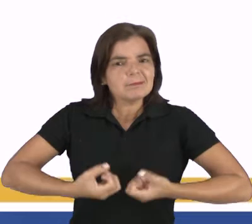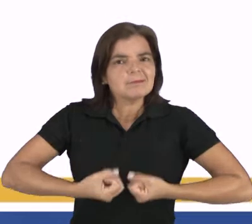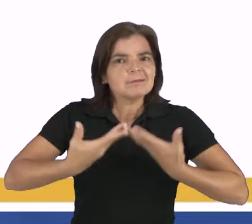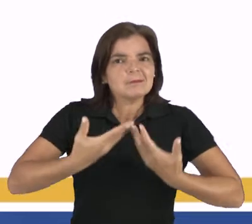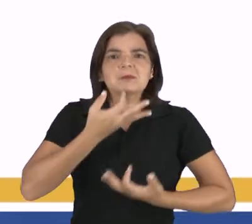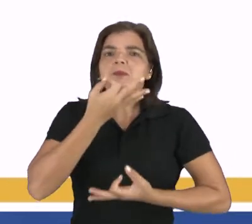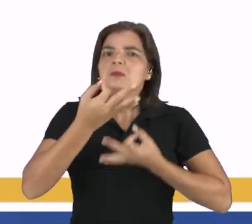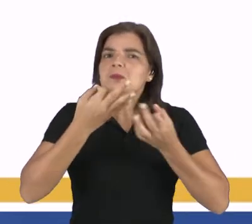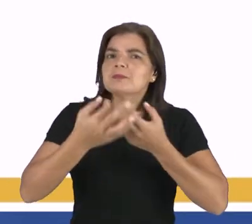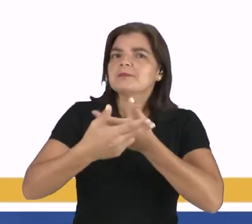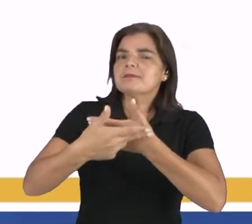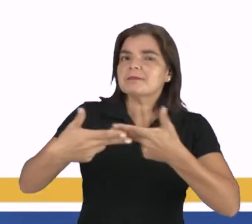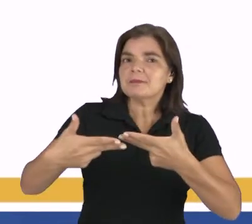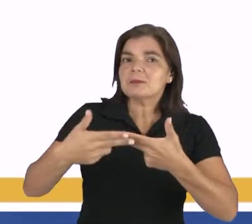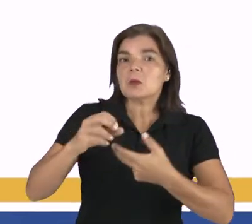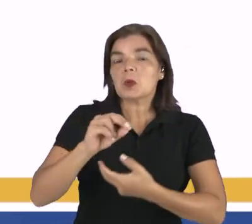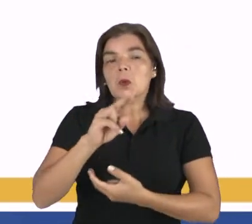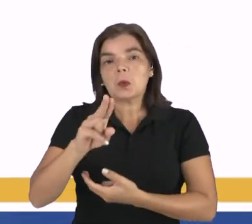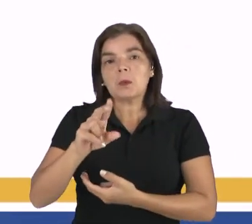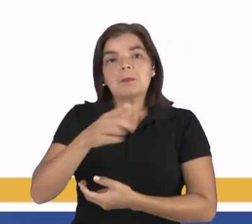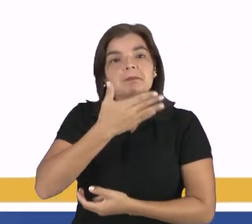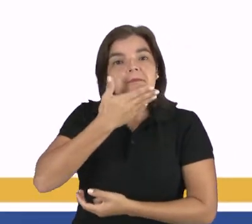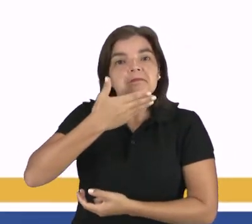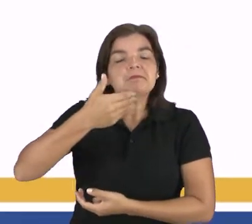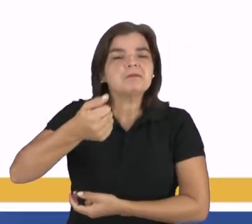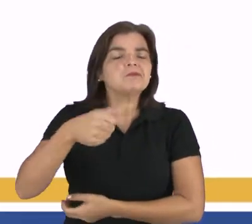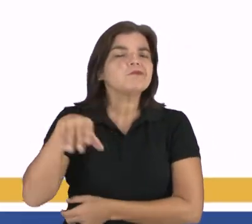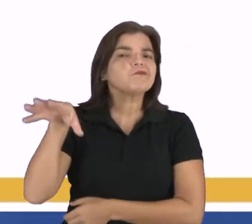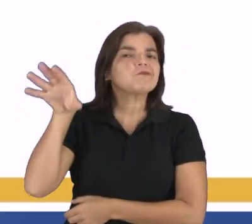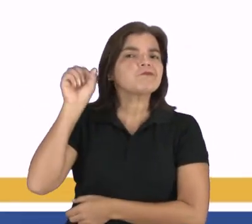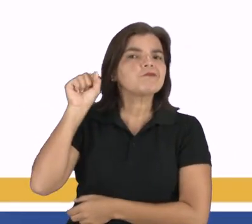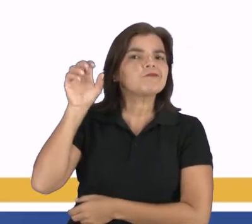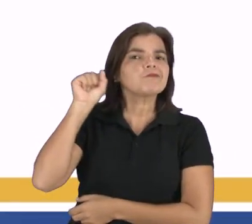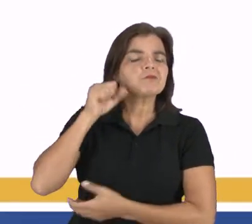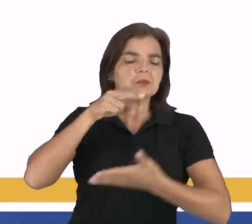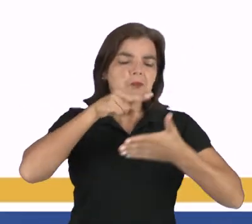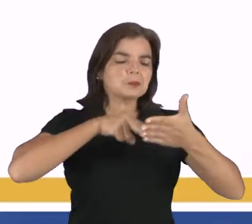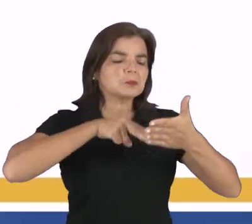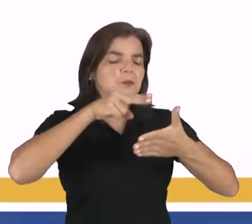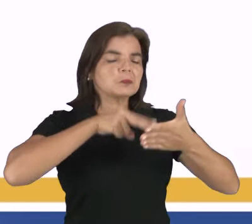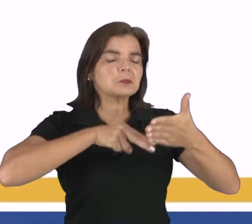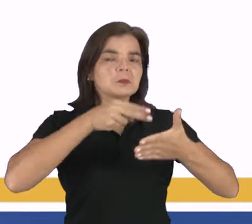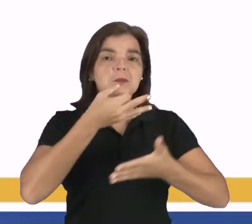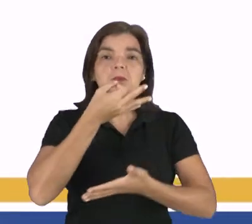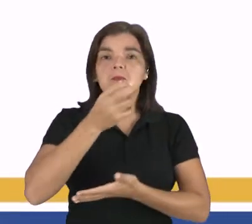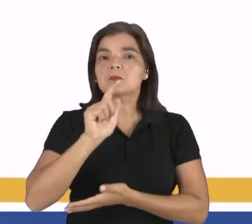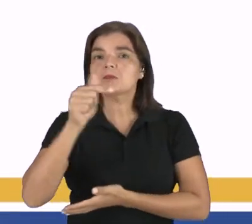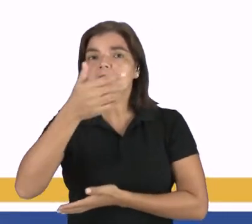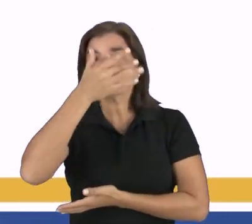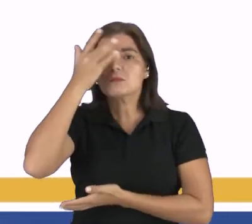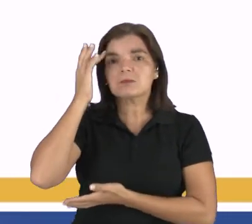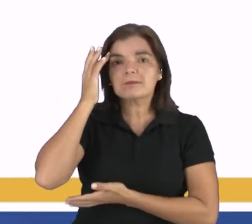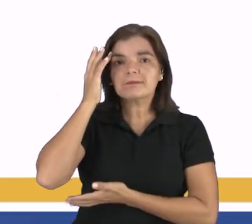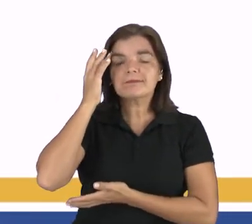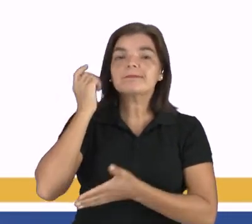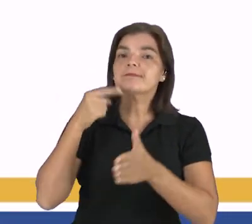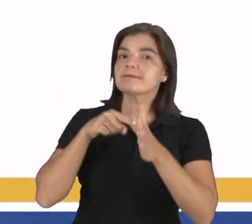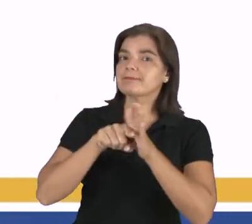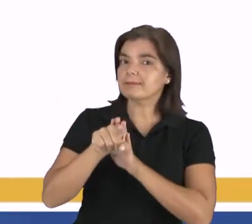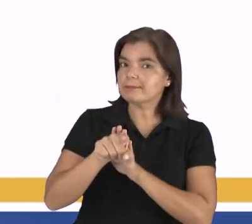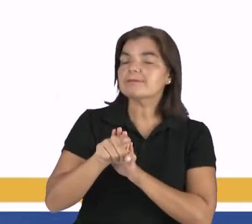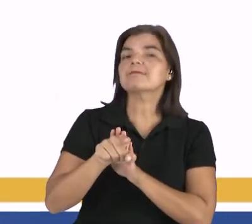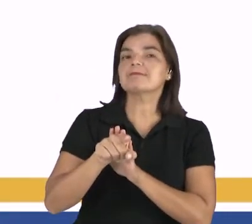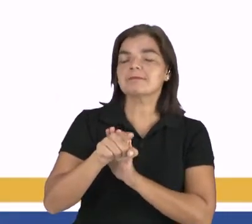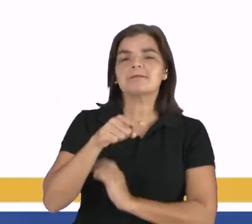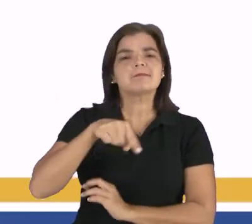opinião sobre os fatos ou prefere ficar ouvindo e lendo a opinião dos outros? Uma pergunta